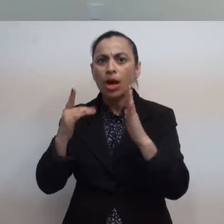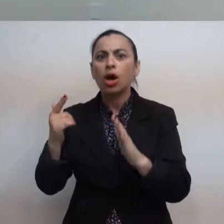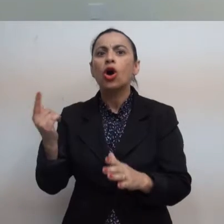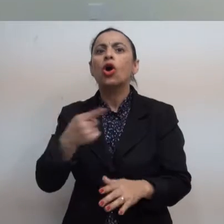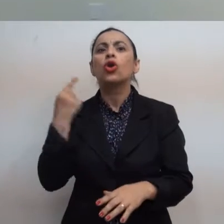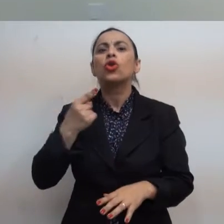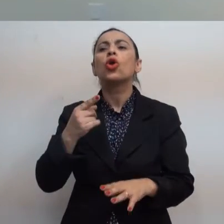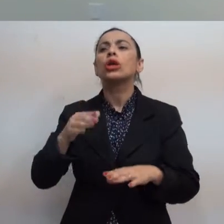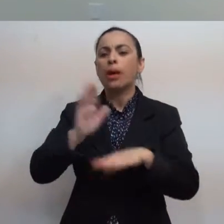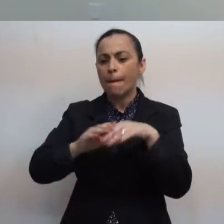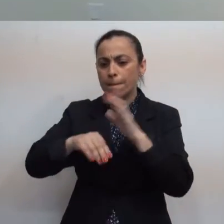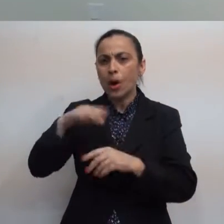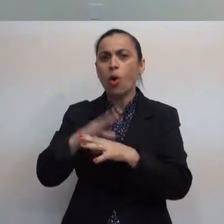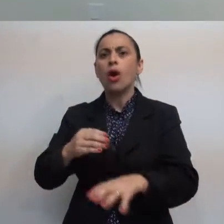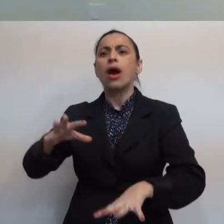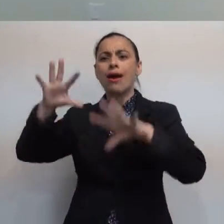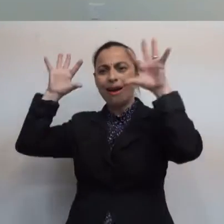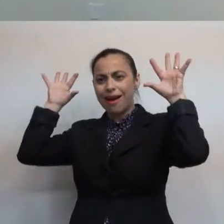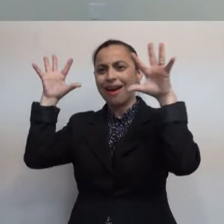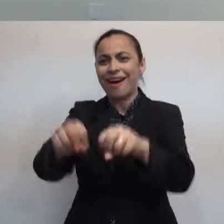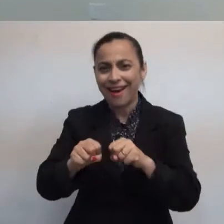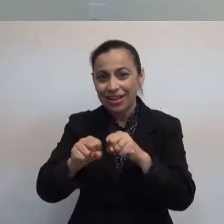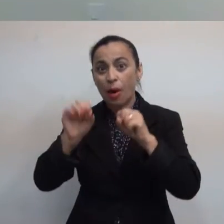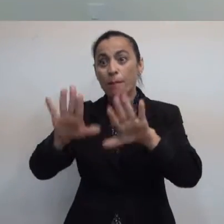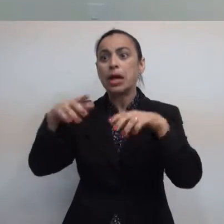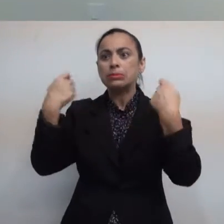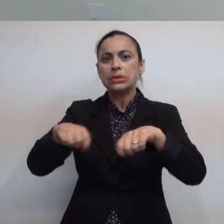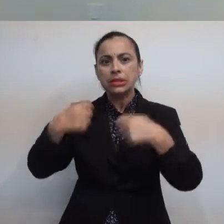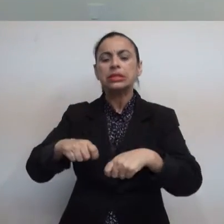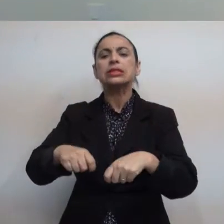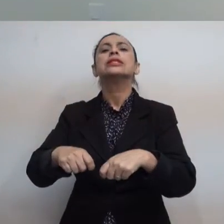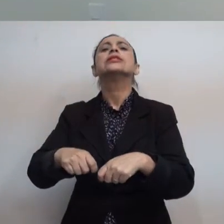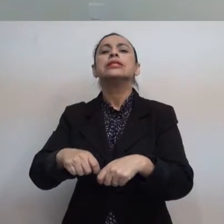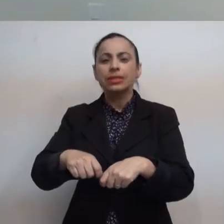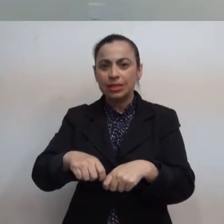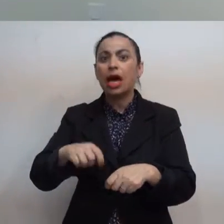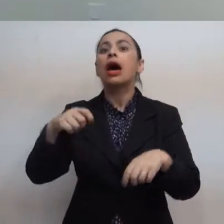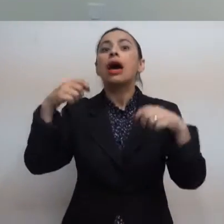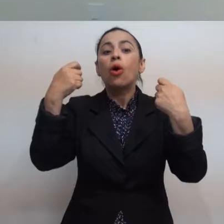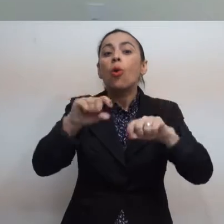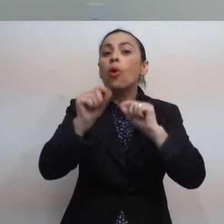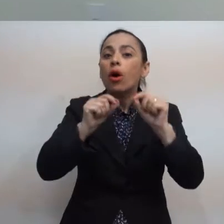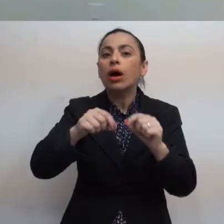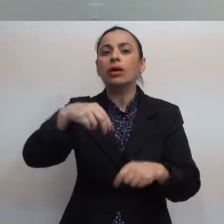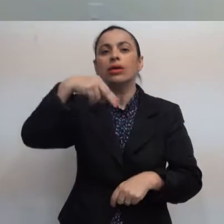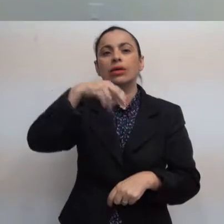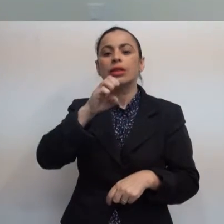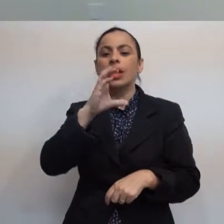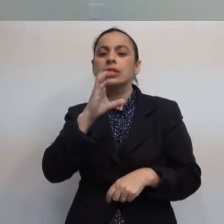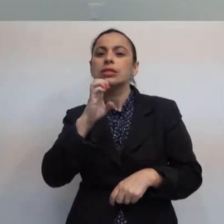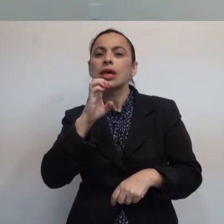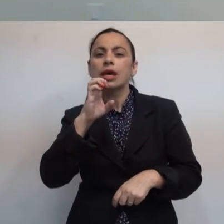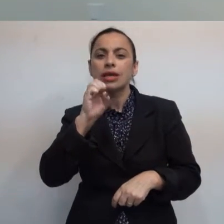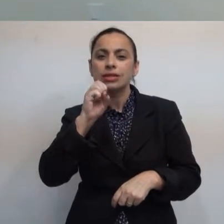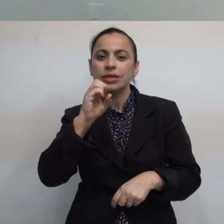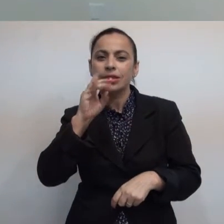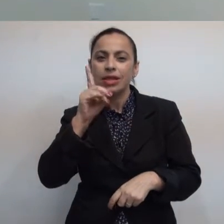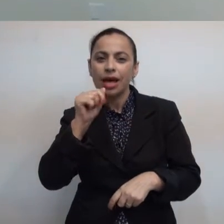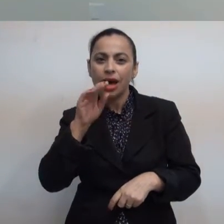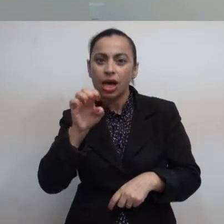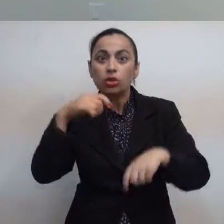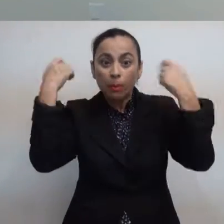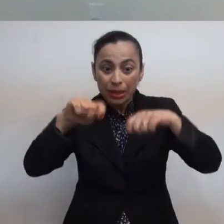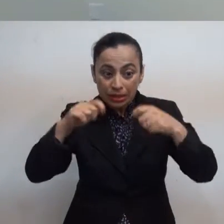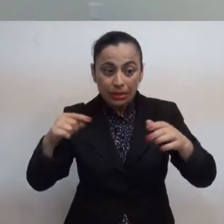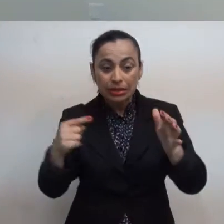que nós caçávamos com as nossas próprias mãos, mas nós sentimos a necessidade, anotem essa palavra que é muito